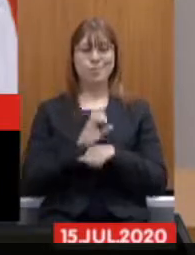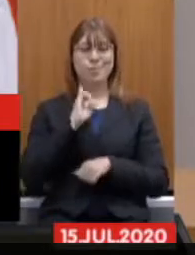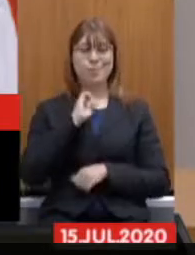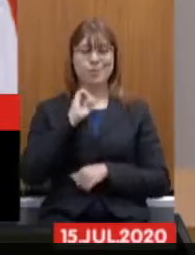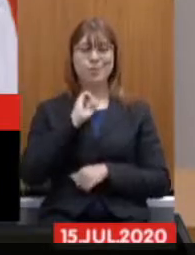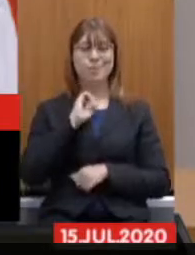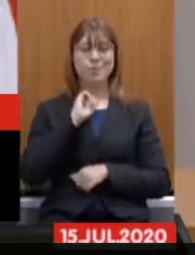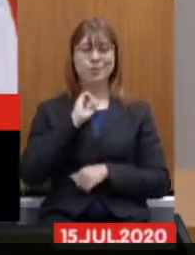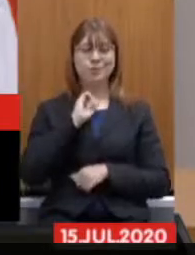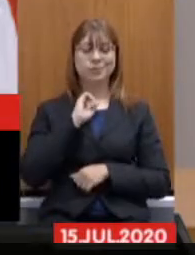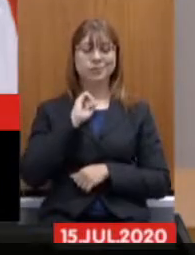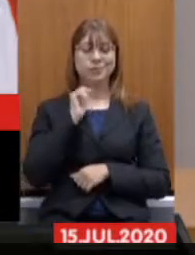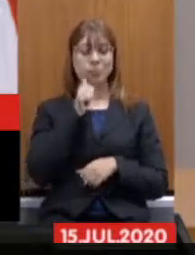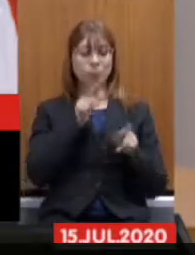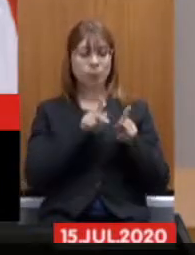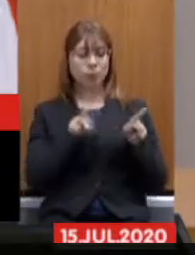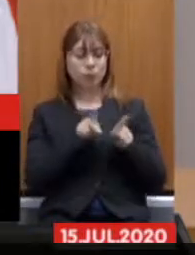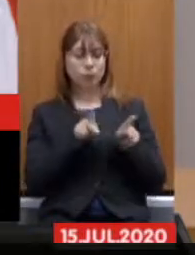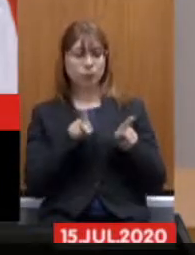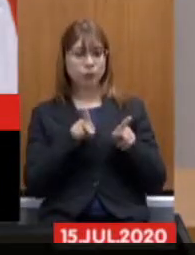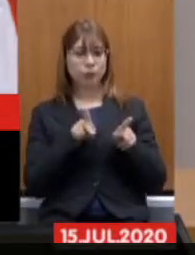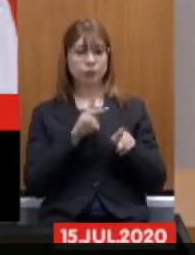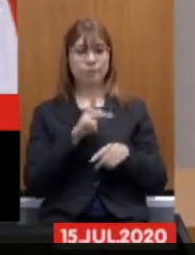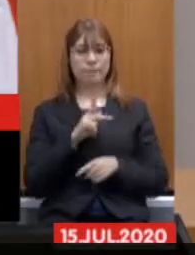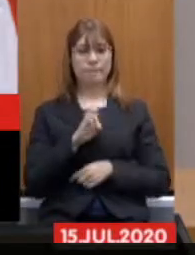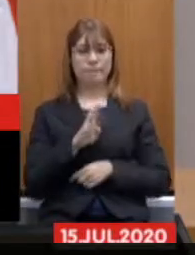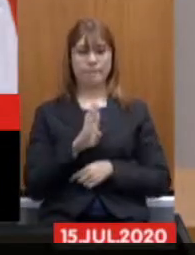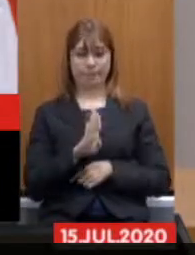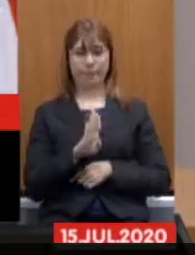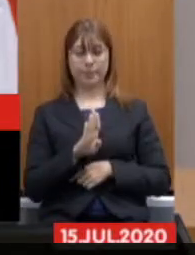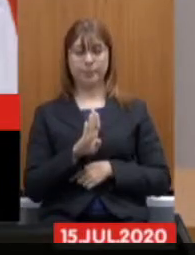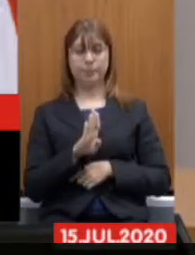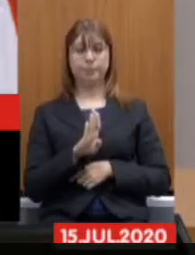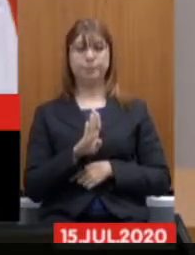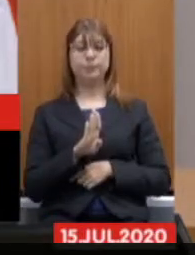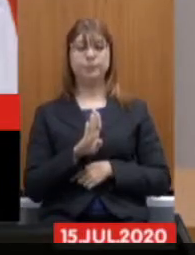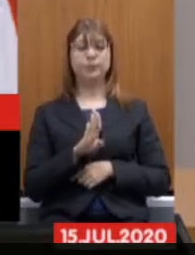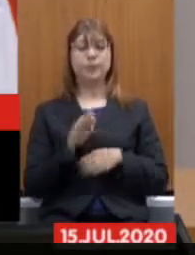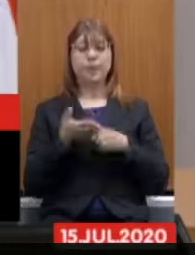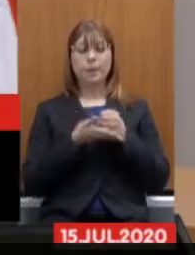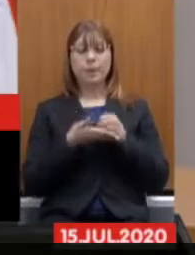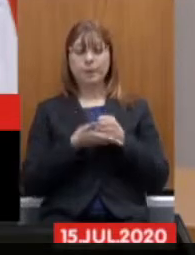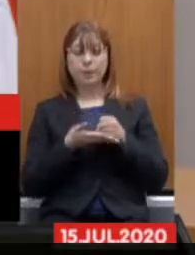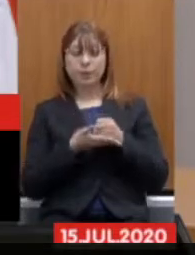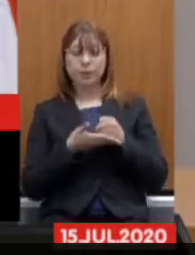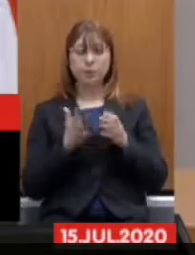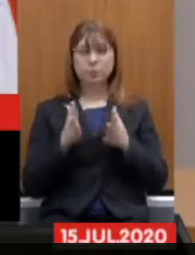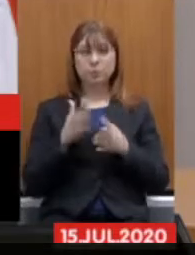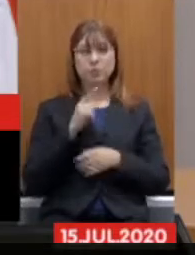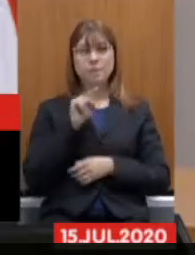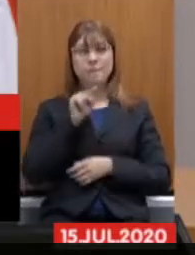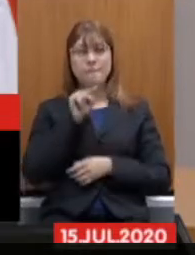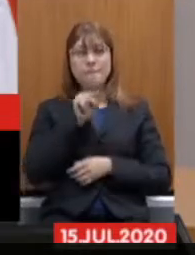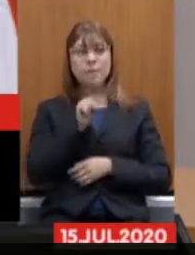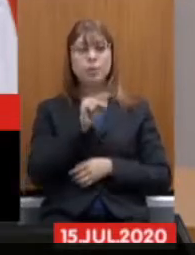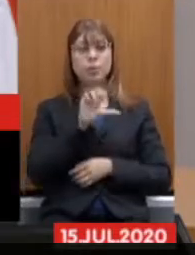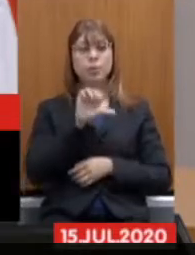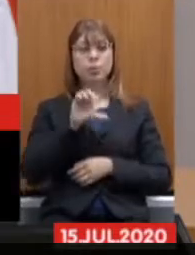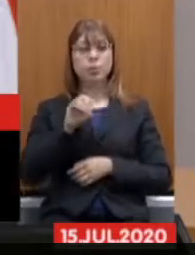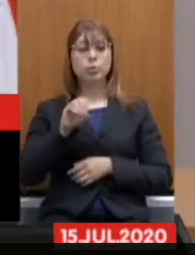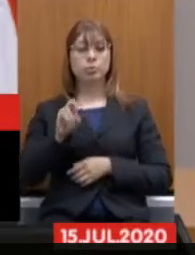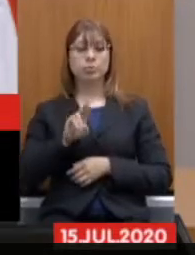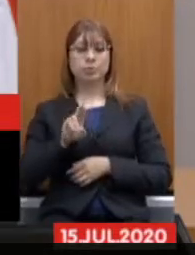uma professora uma peb tem vencimento básico inicial de r$1900